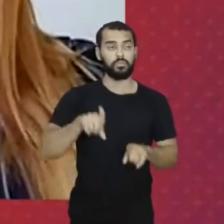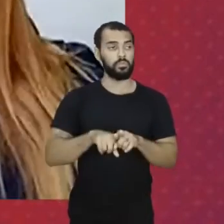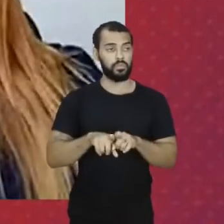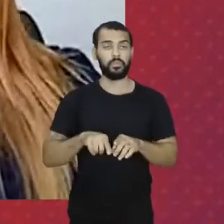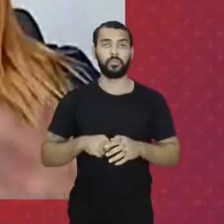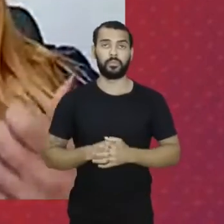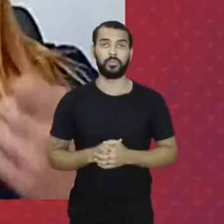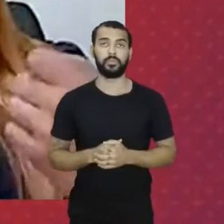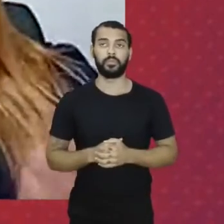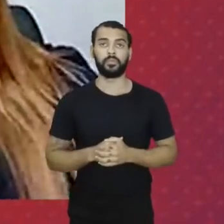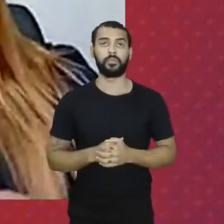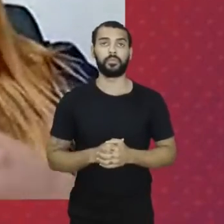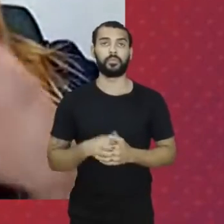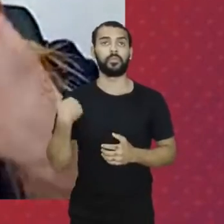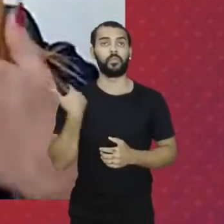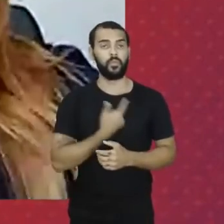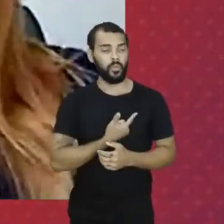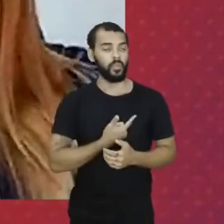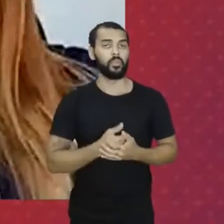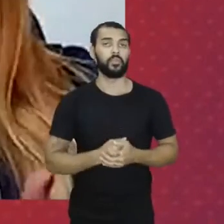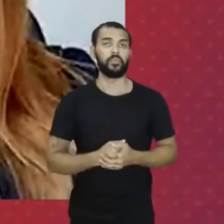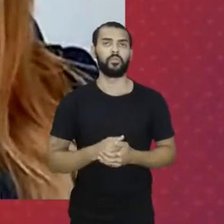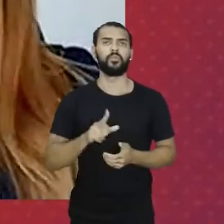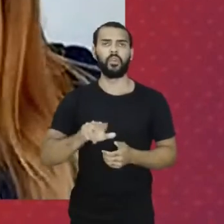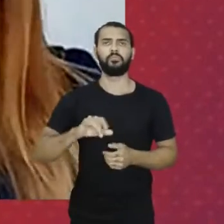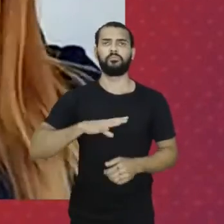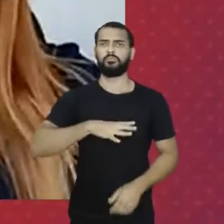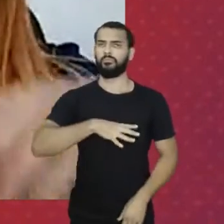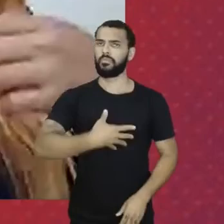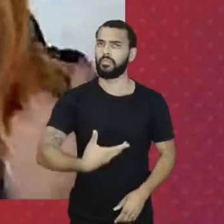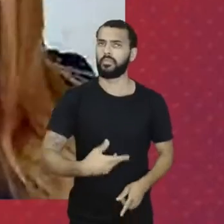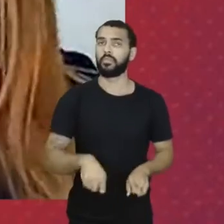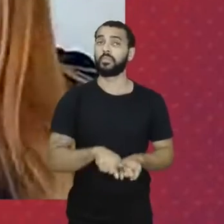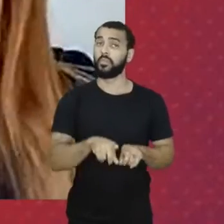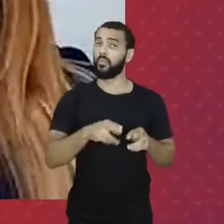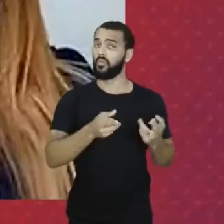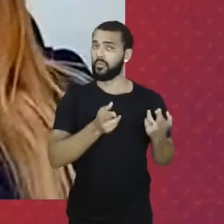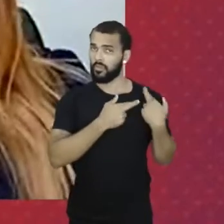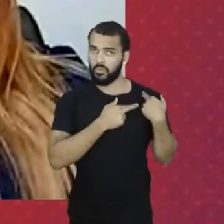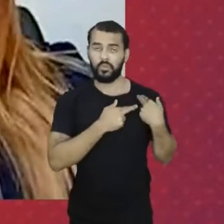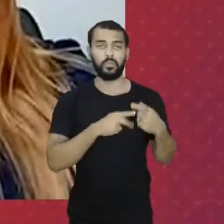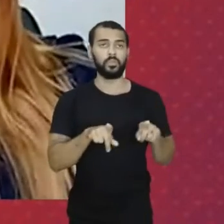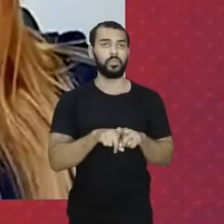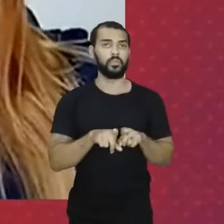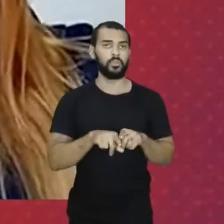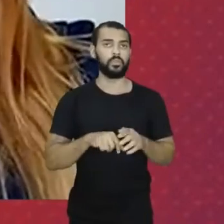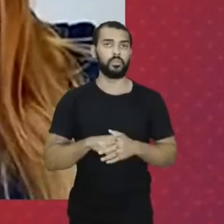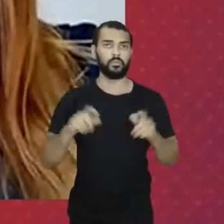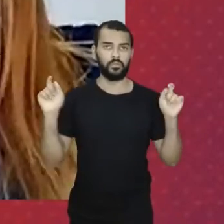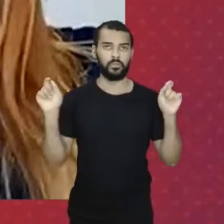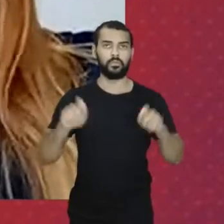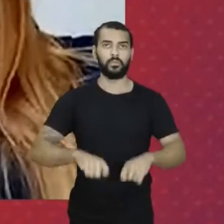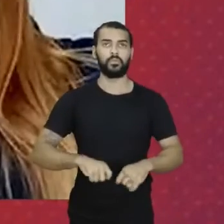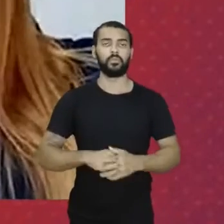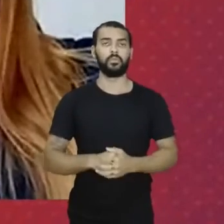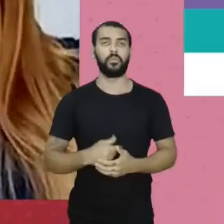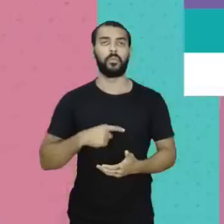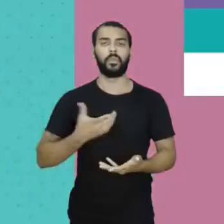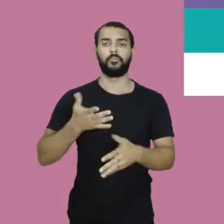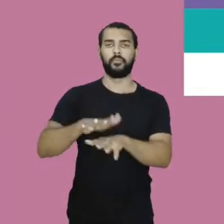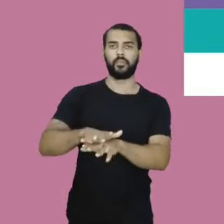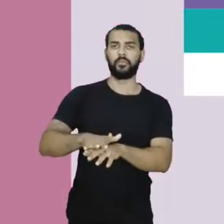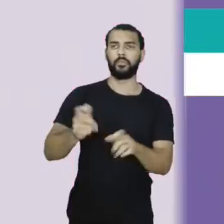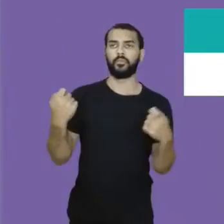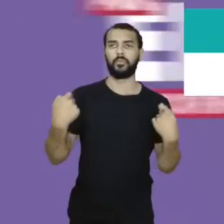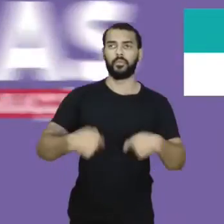muito. Né, e que a gente vai ousar com responsabilidade, mas ousar para fazer as inclusões